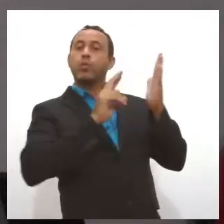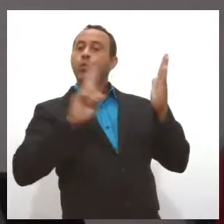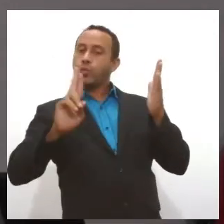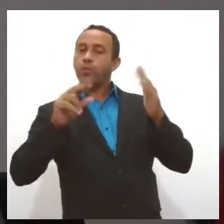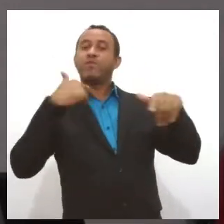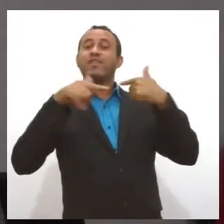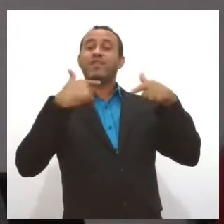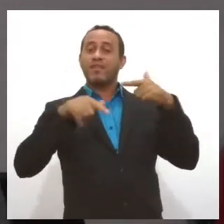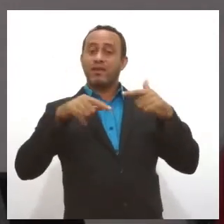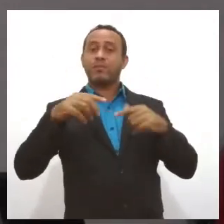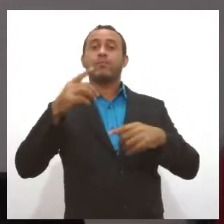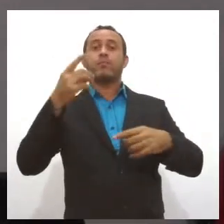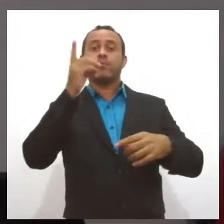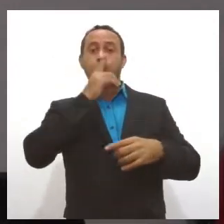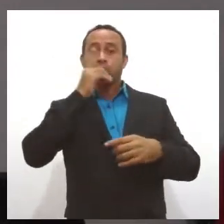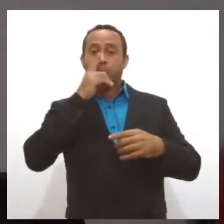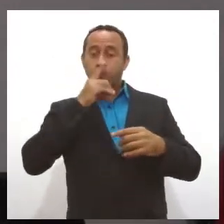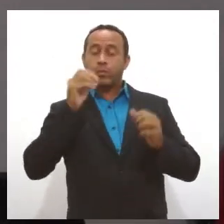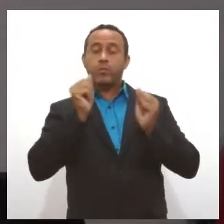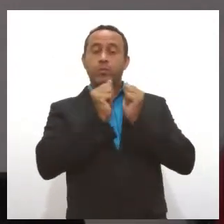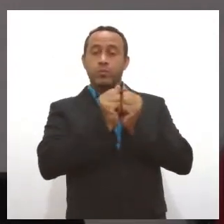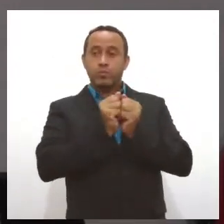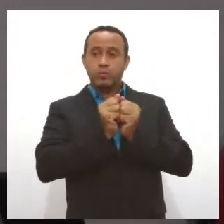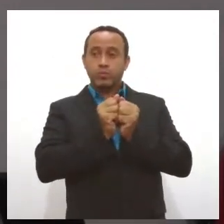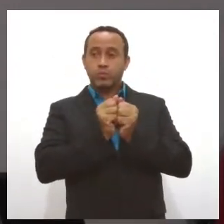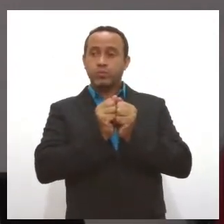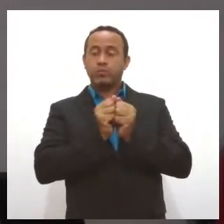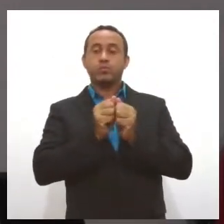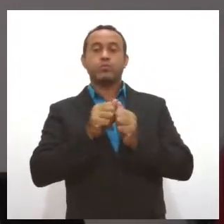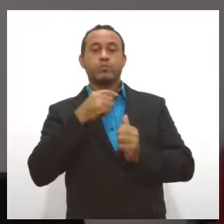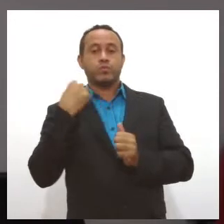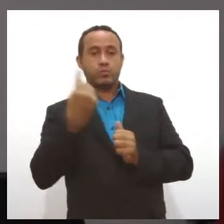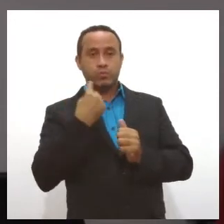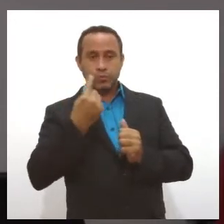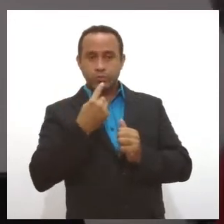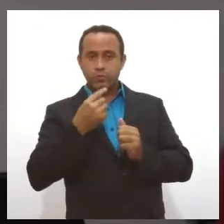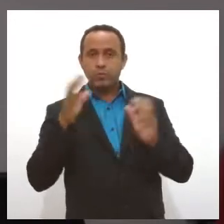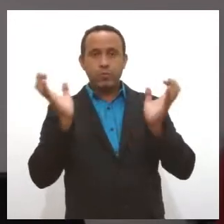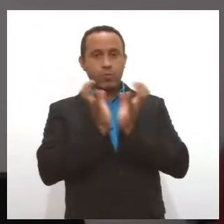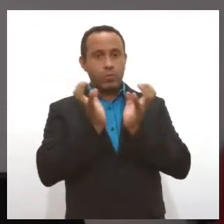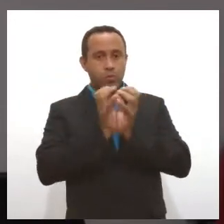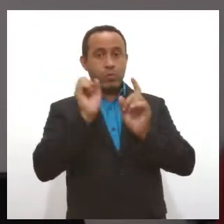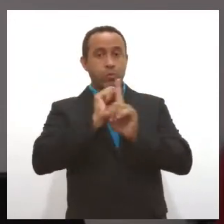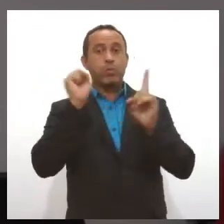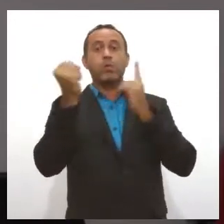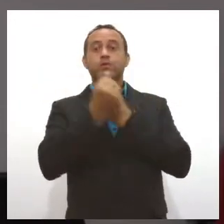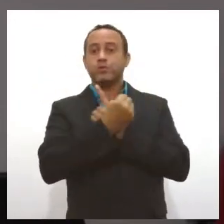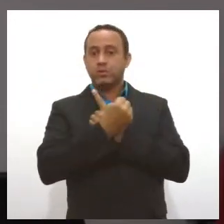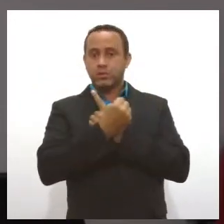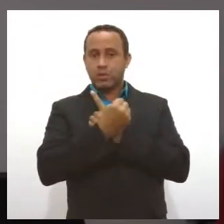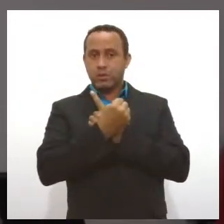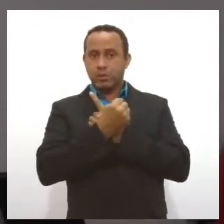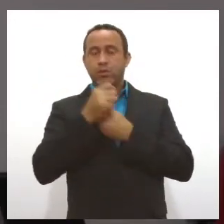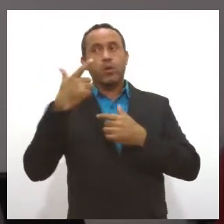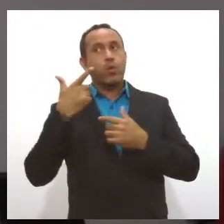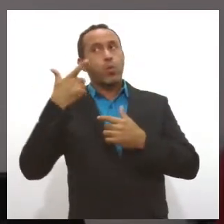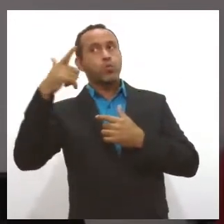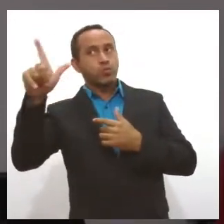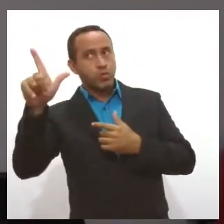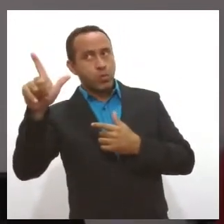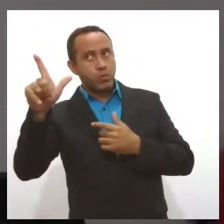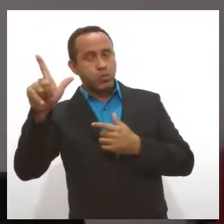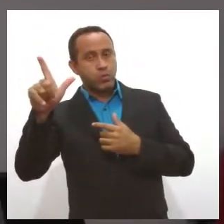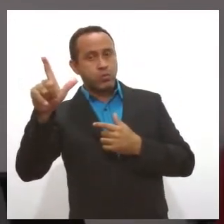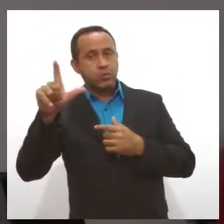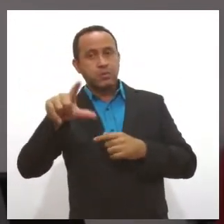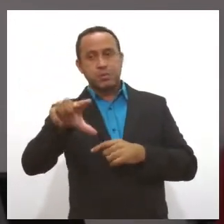de forma imparcial, certo? E de forma serena com a sociedade. Agora, os demais que